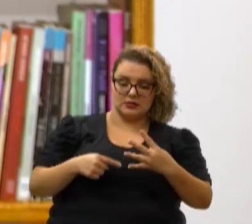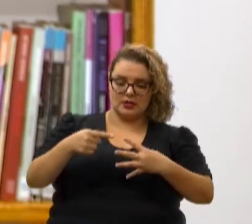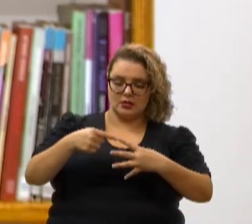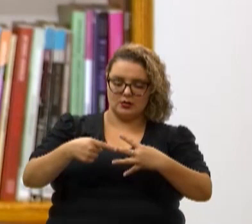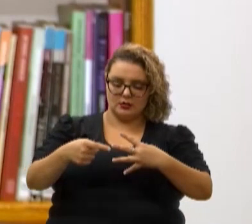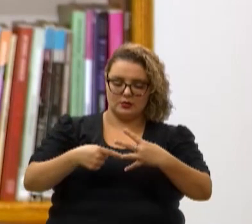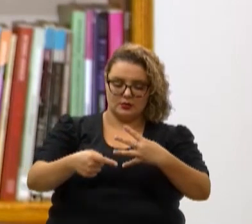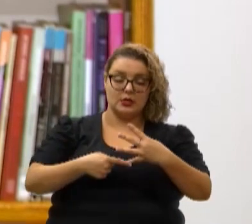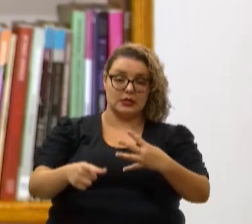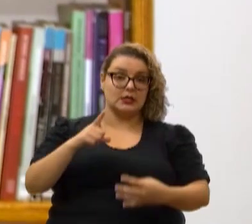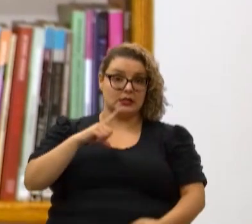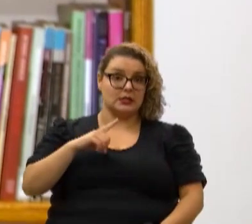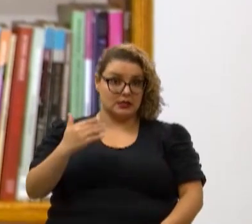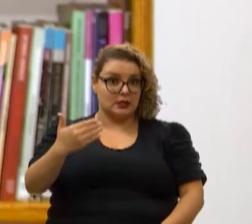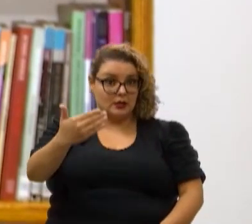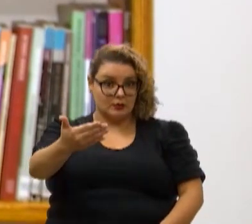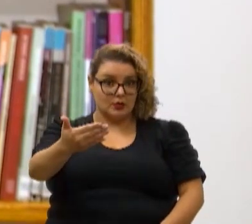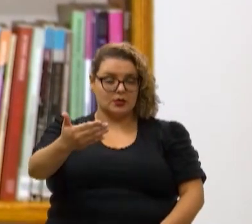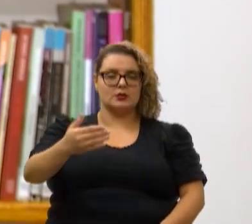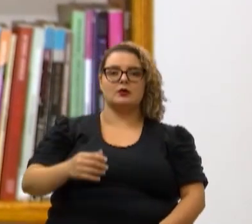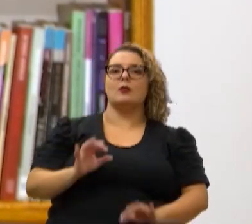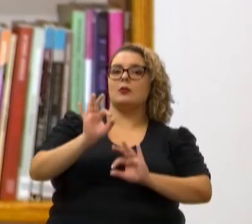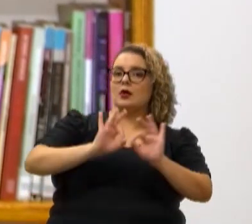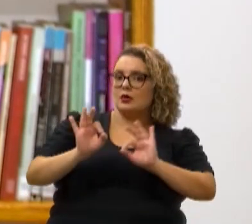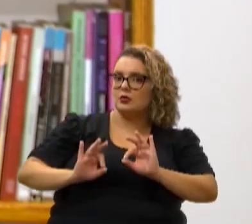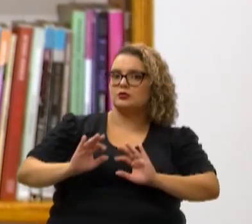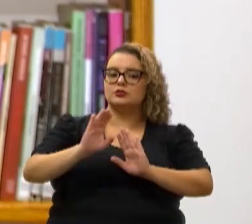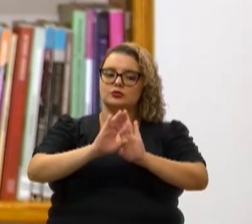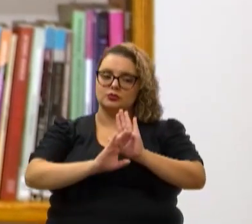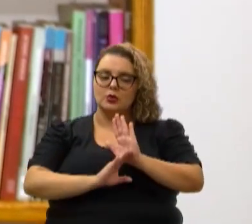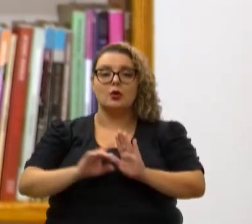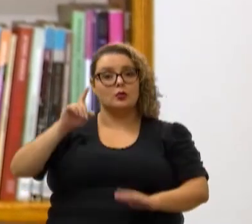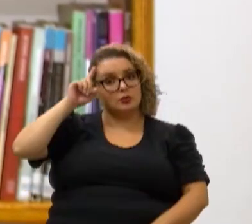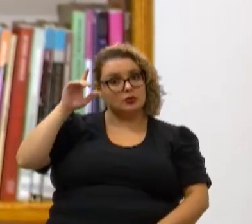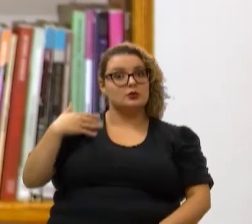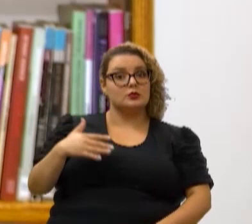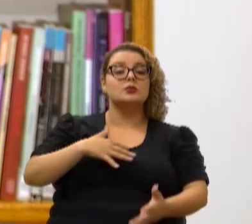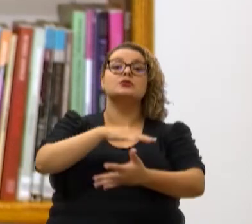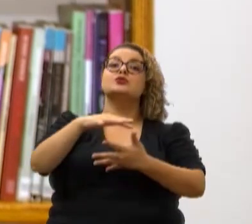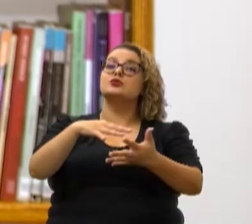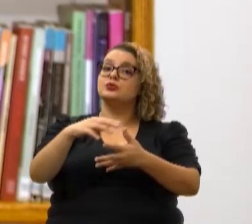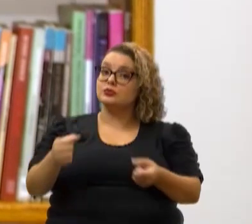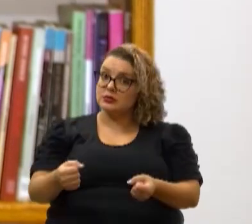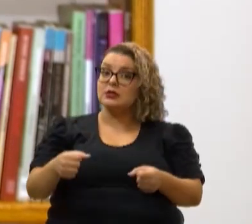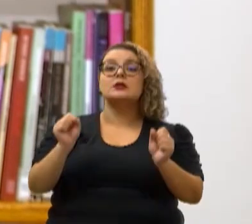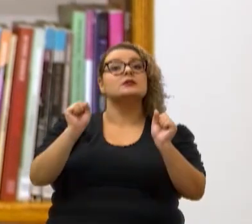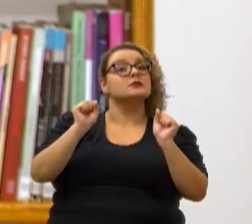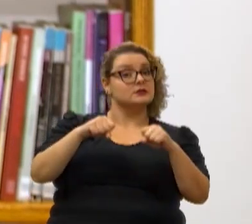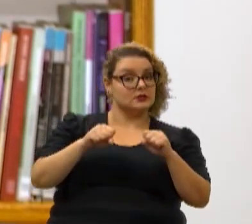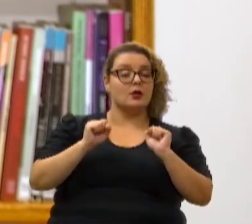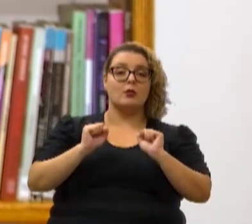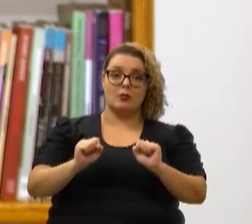semanas que nós teremos aí na frente para nos programar, criar uma rotina que seja sustentável e que,